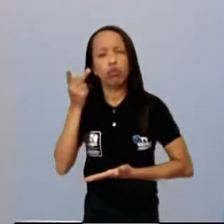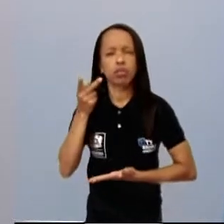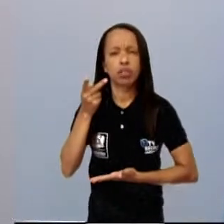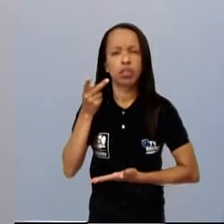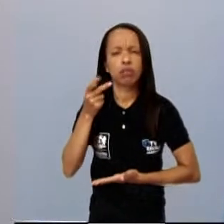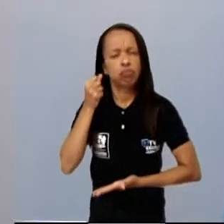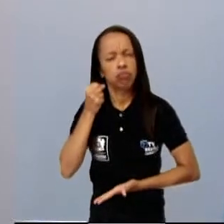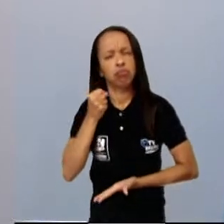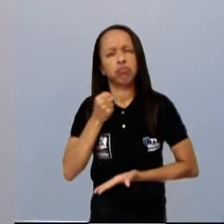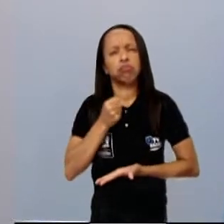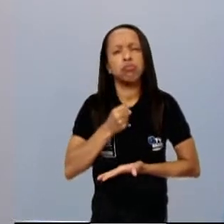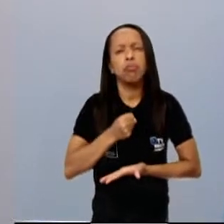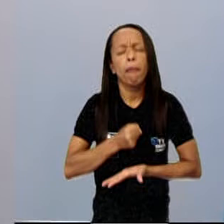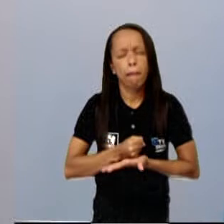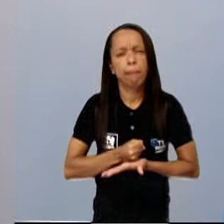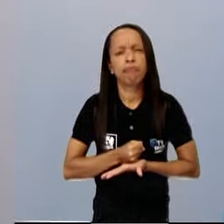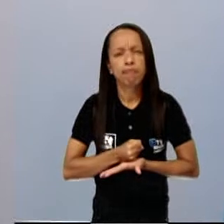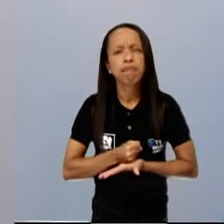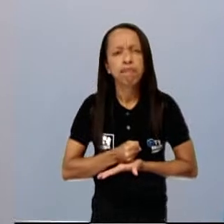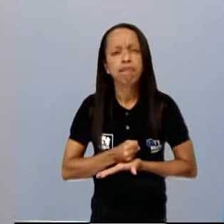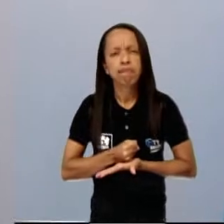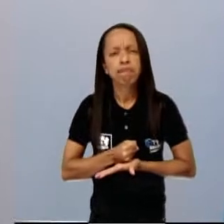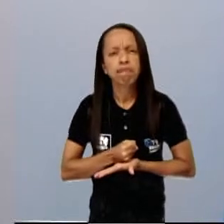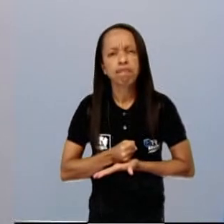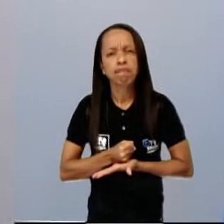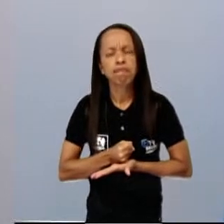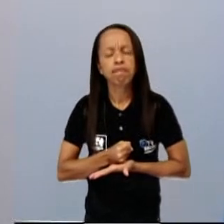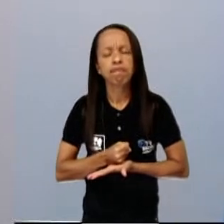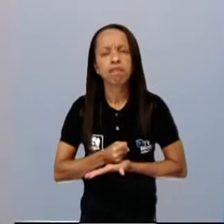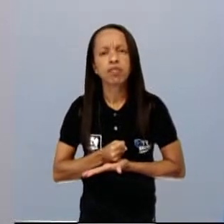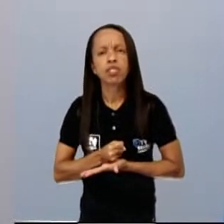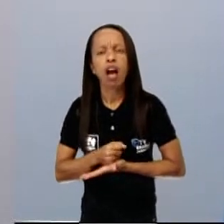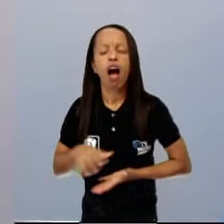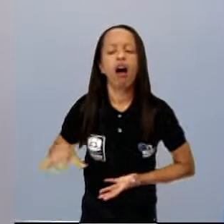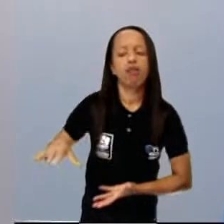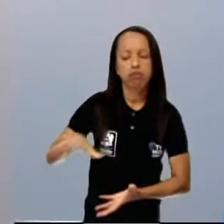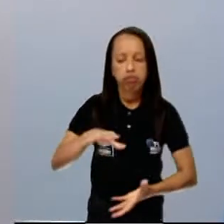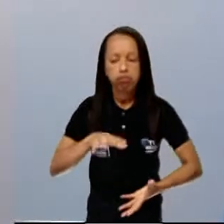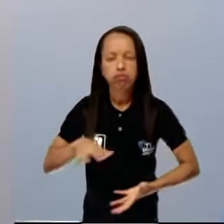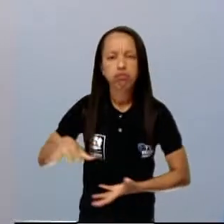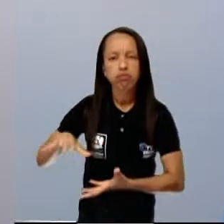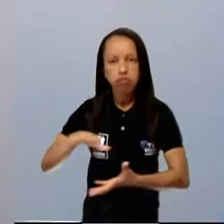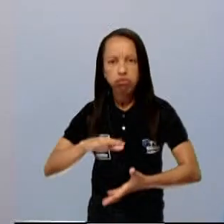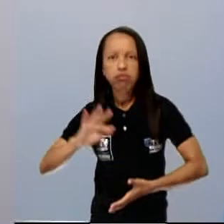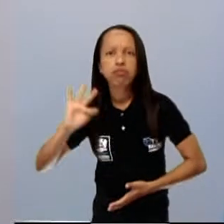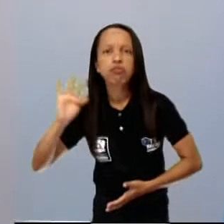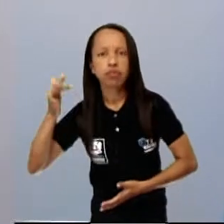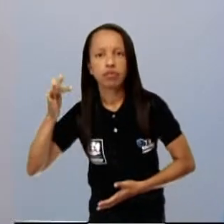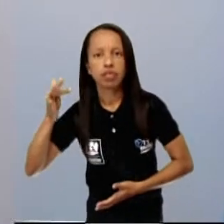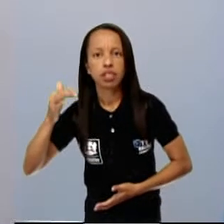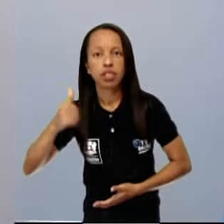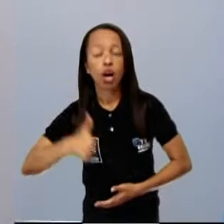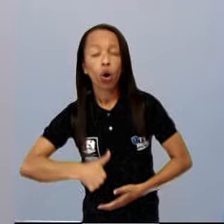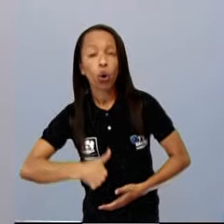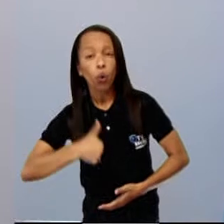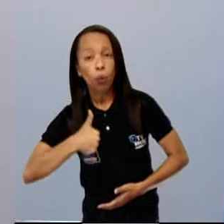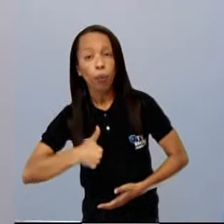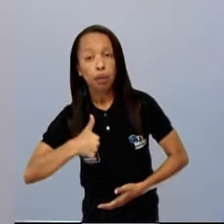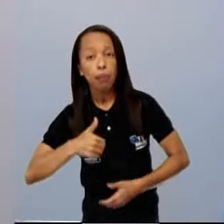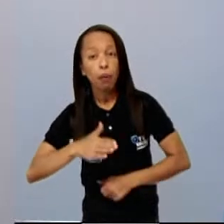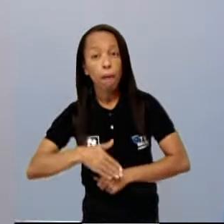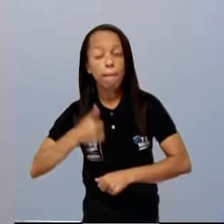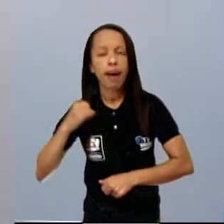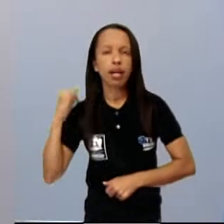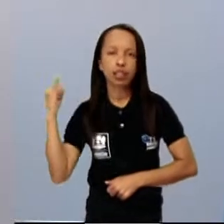marcaram a Revolução Francesa. O primeiro deles, e talvez mais importante, é chamado